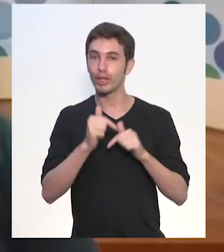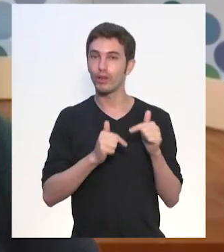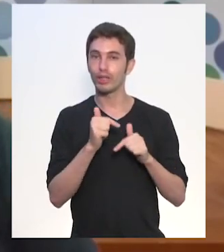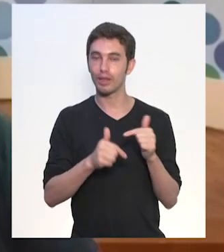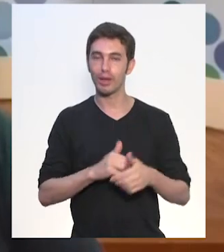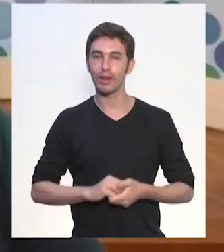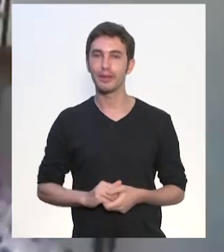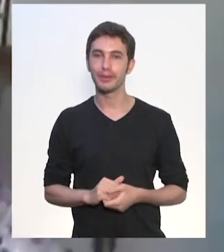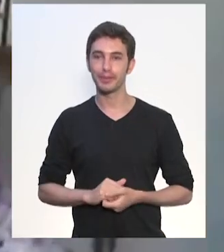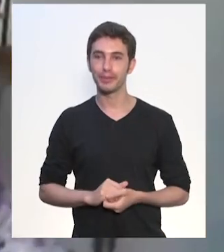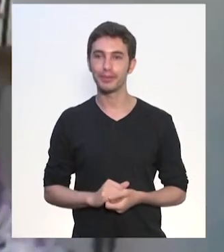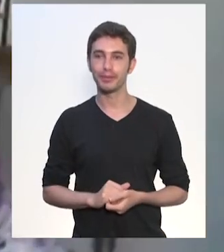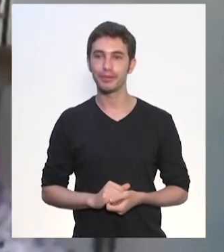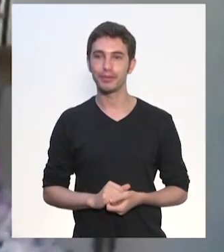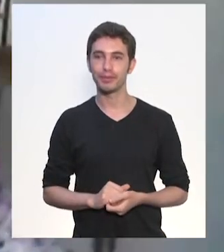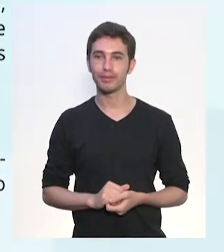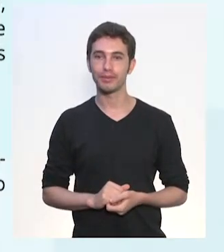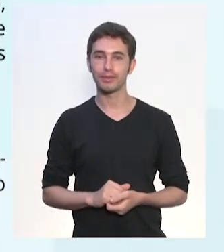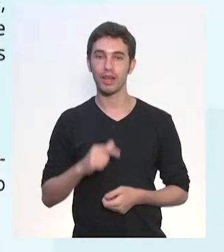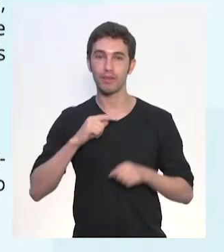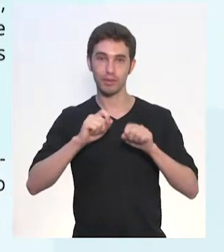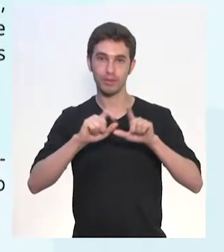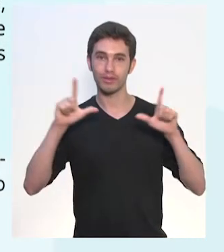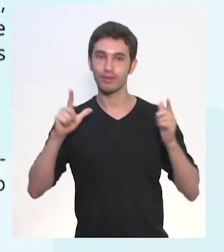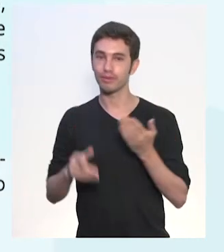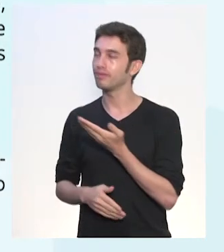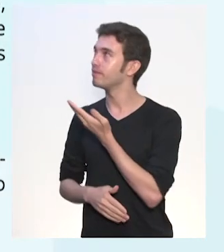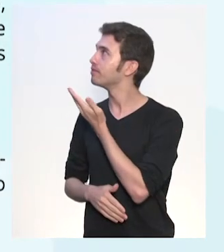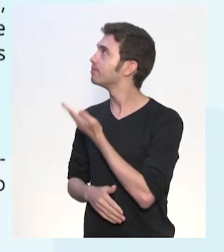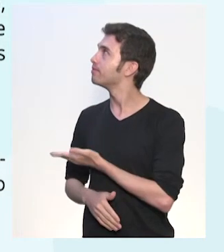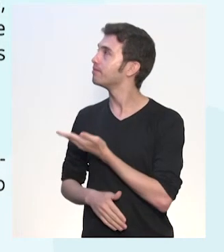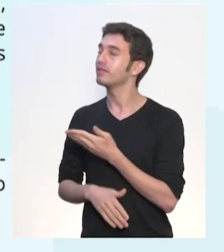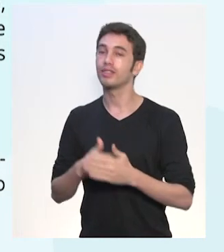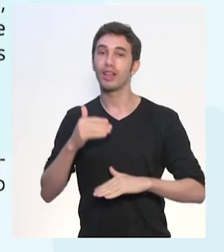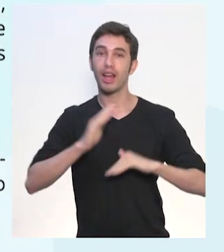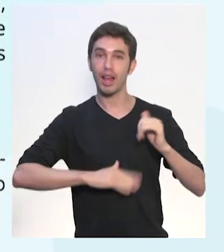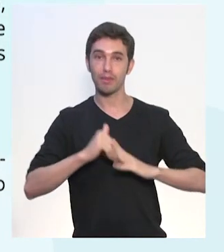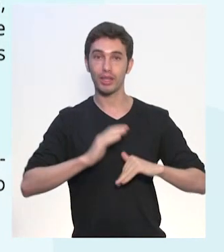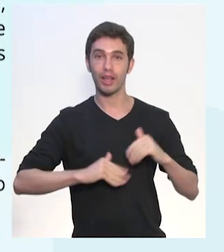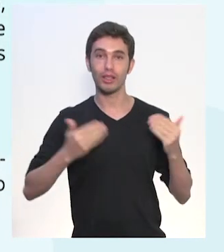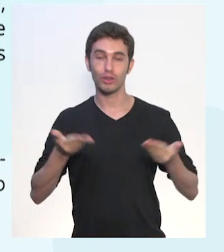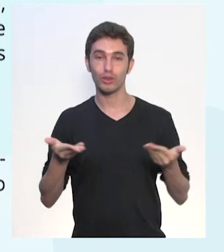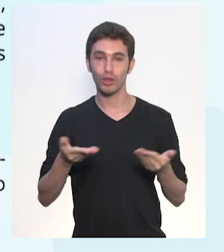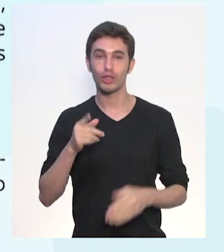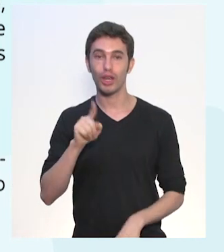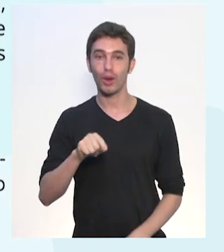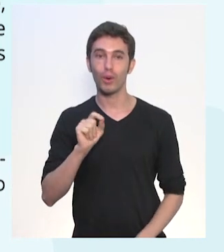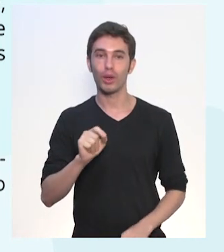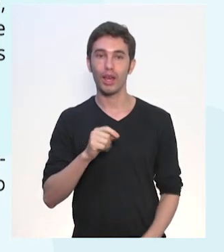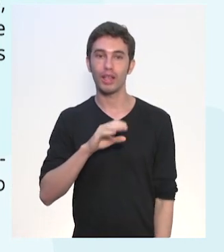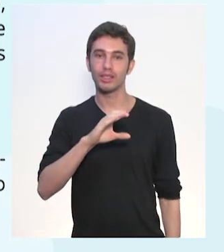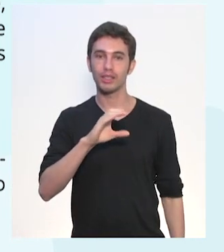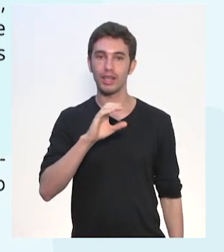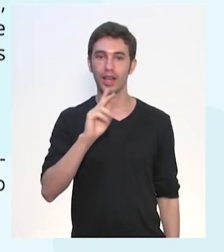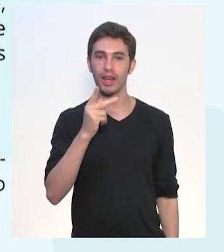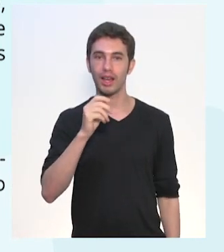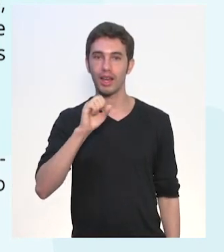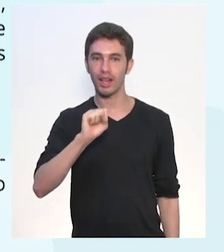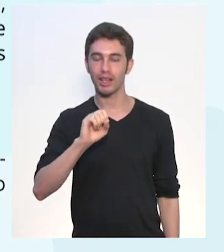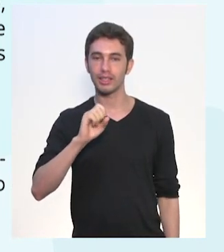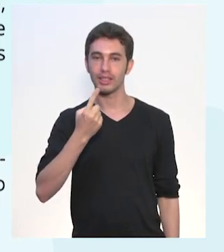favor. É isso aí. Então, vai aparecer na tela para vocês a habilidade da aula de hoje, que é a CHS